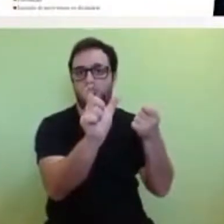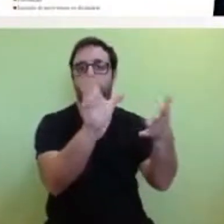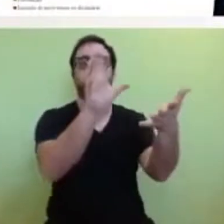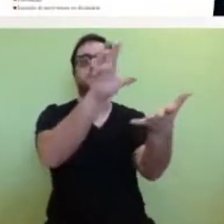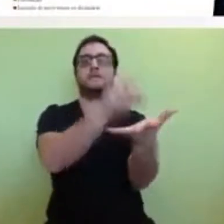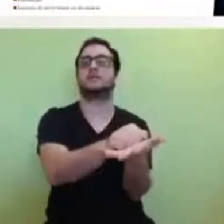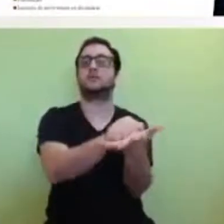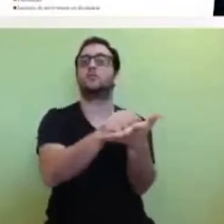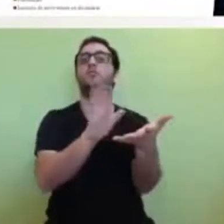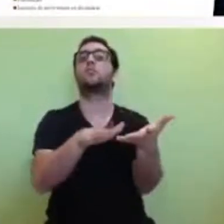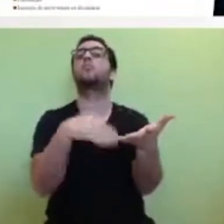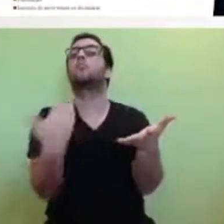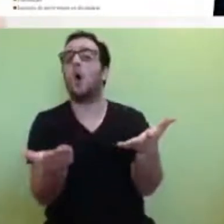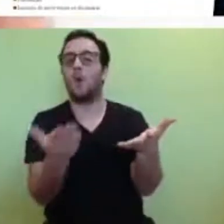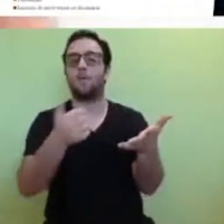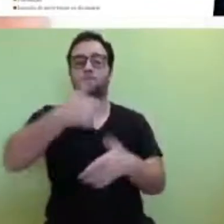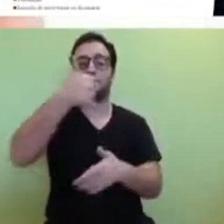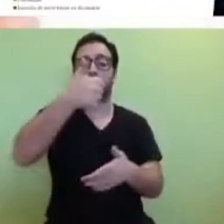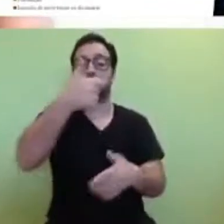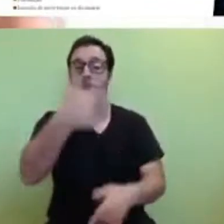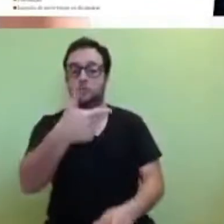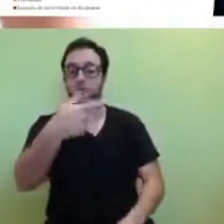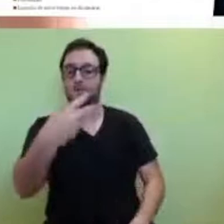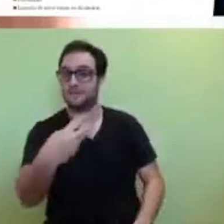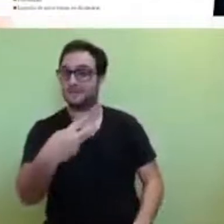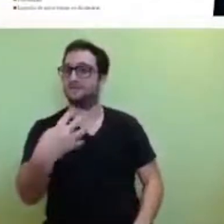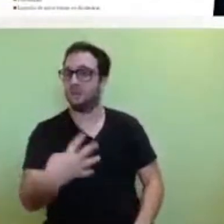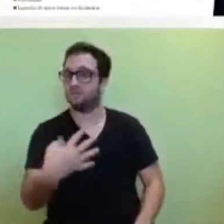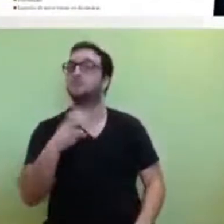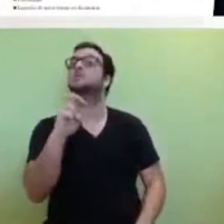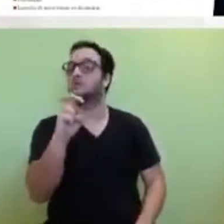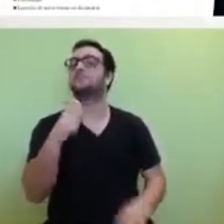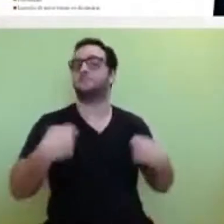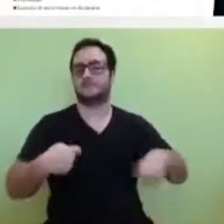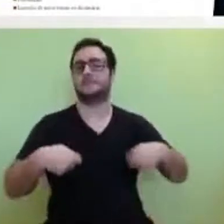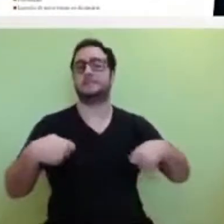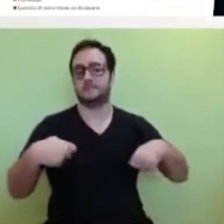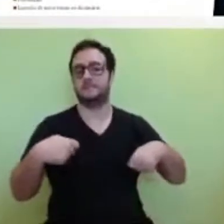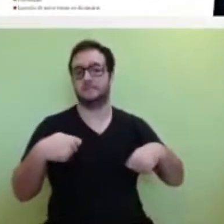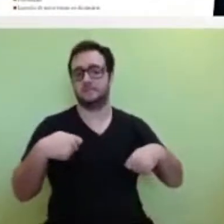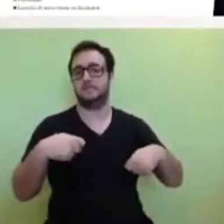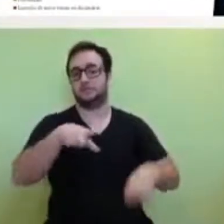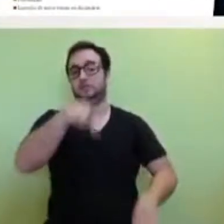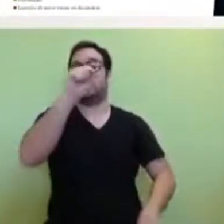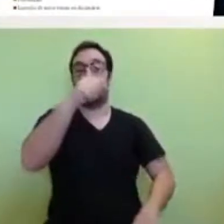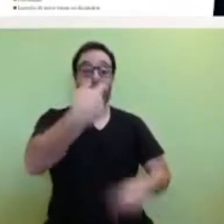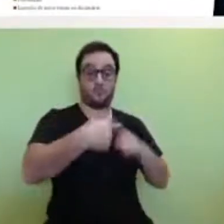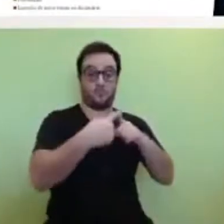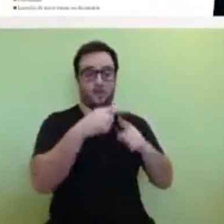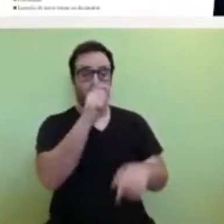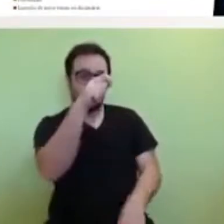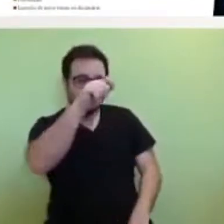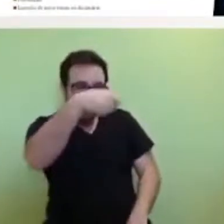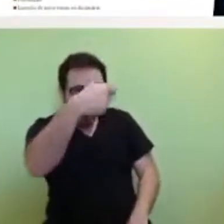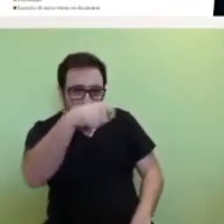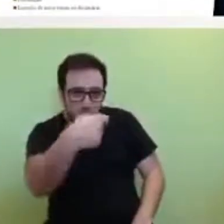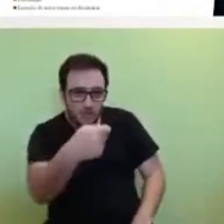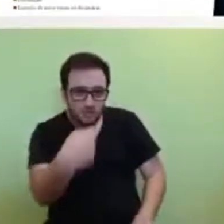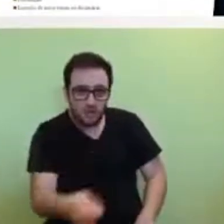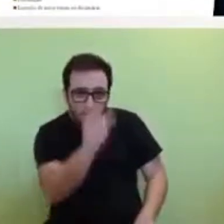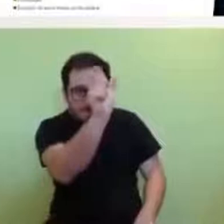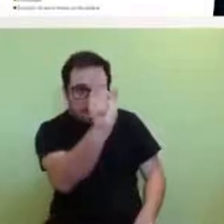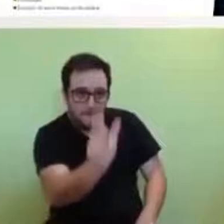utilizar. Daí, eu gero um texto em escrita de sinais que depois eu posso editar.